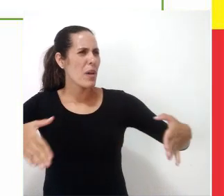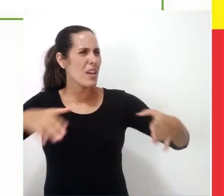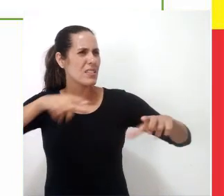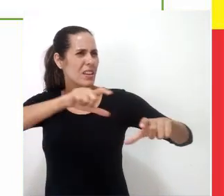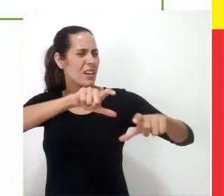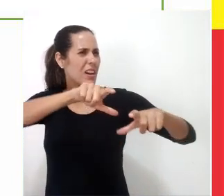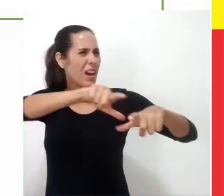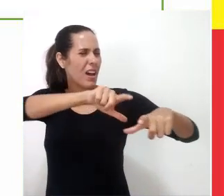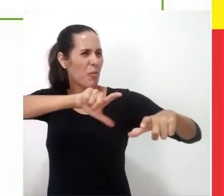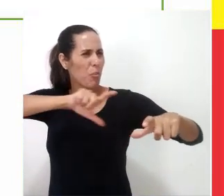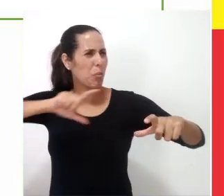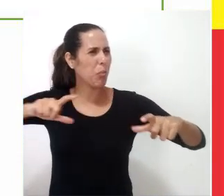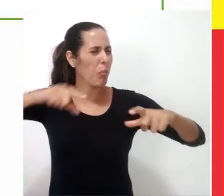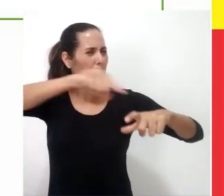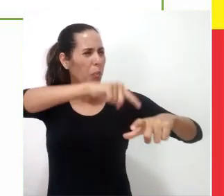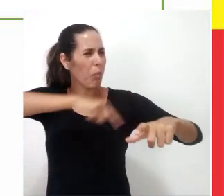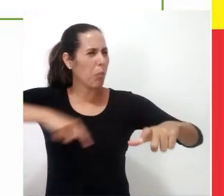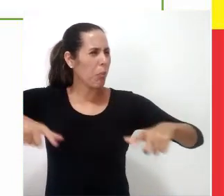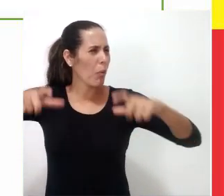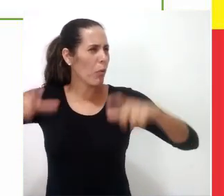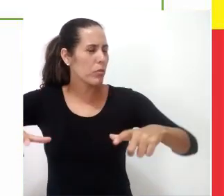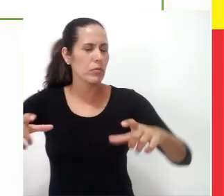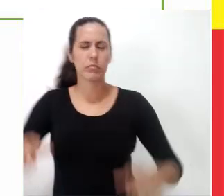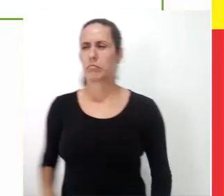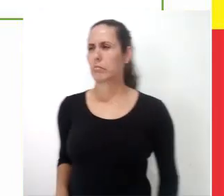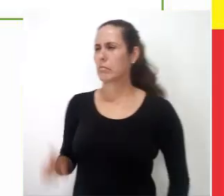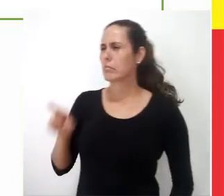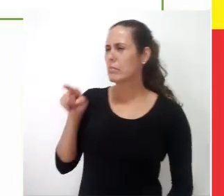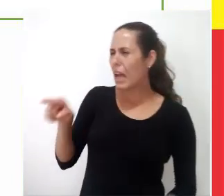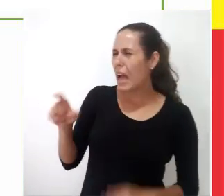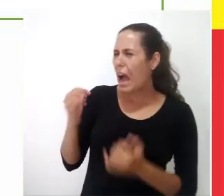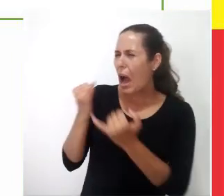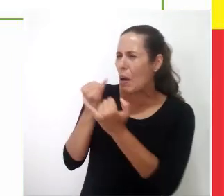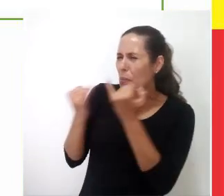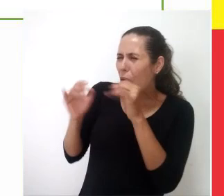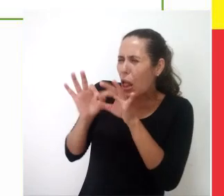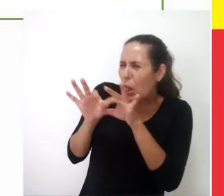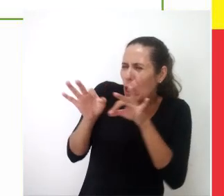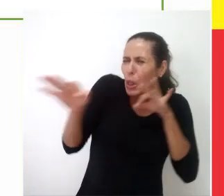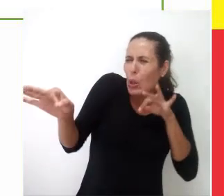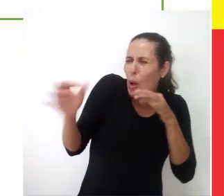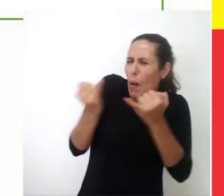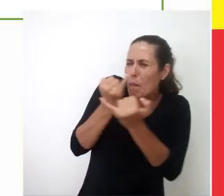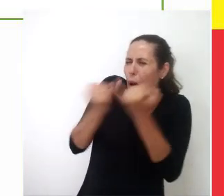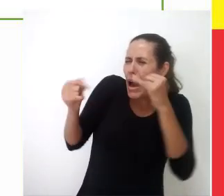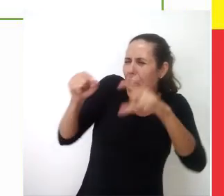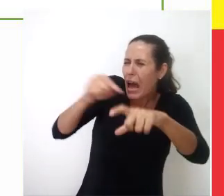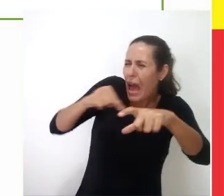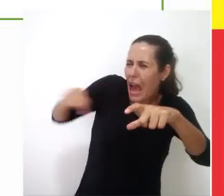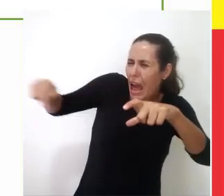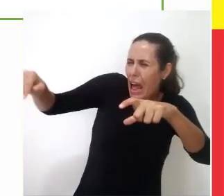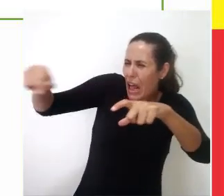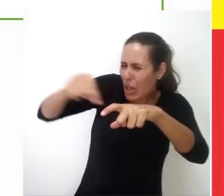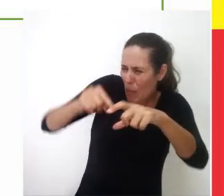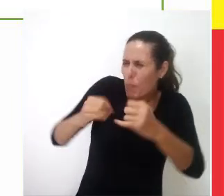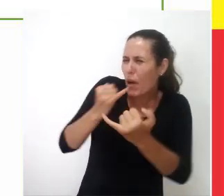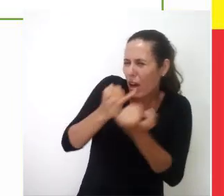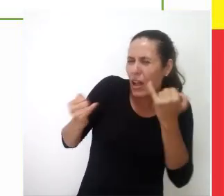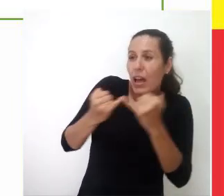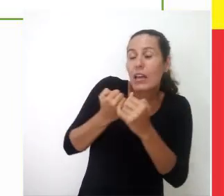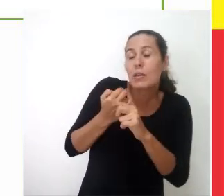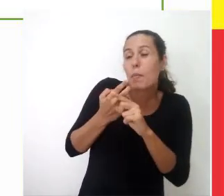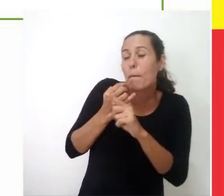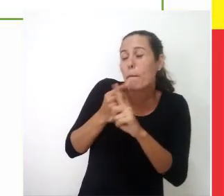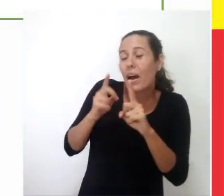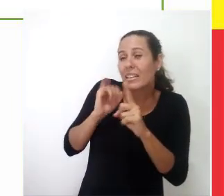um argumento. Nós temos aqui um contra-argumento. A mesa parece redonda de vista daqui, mas na verdade